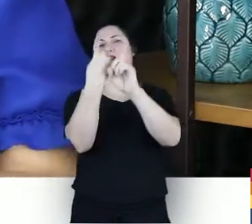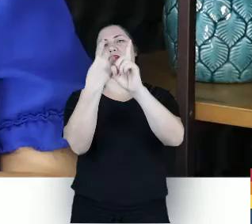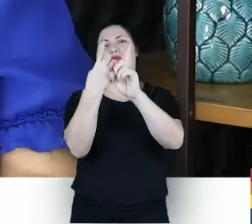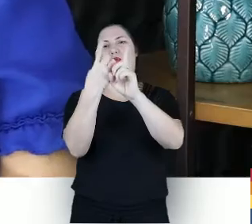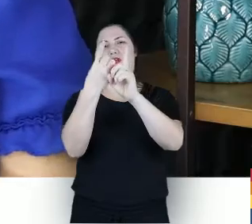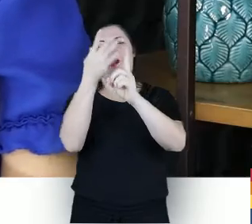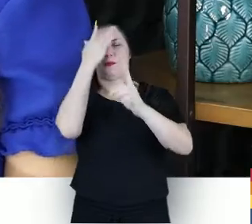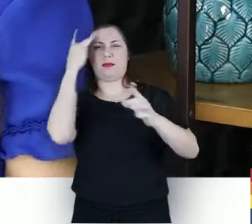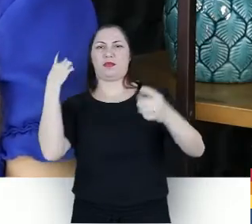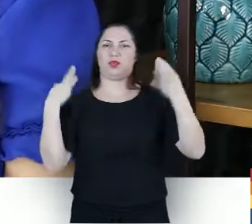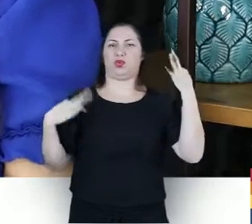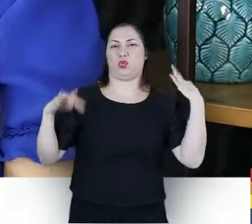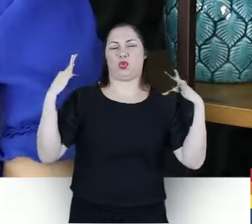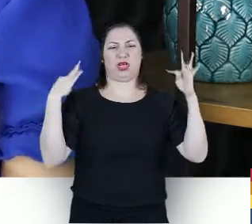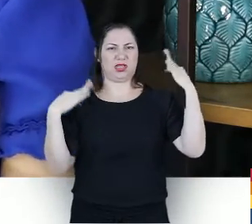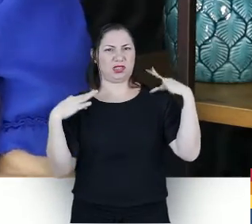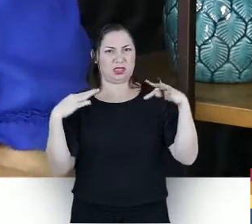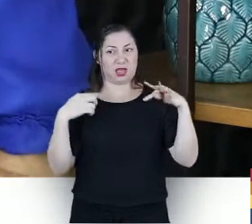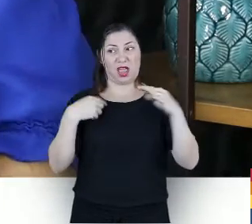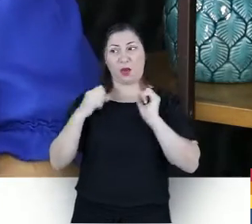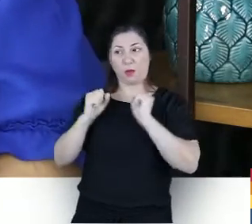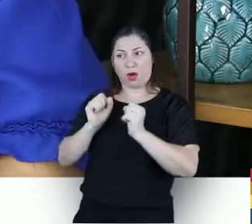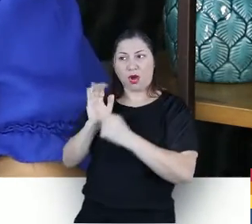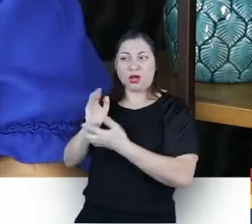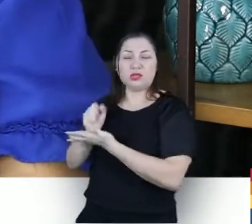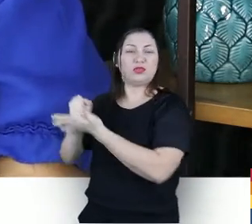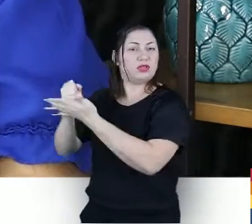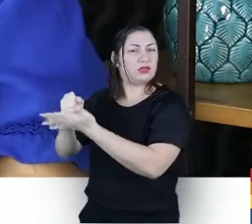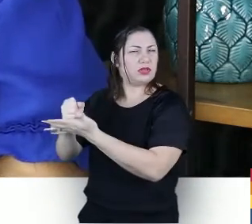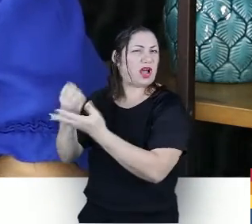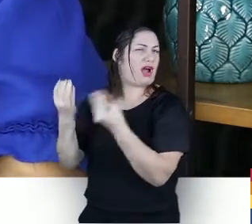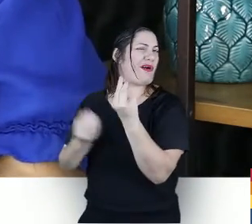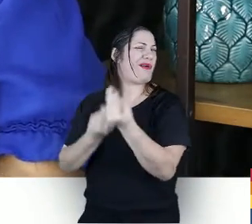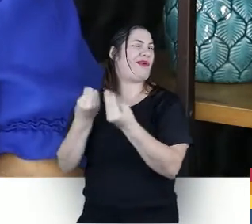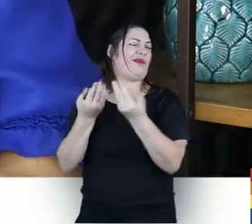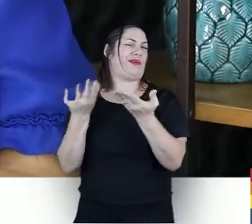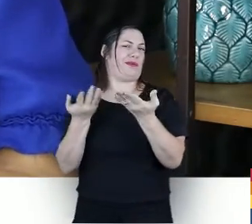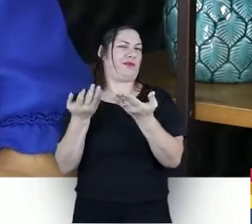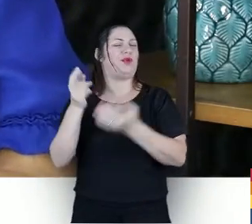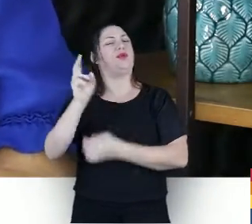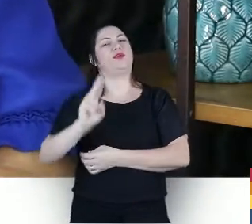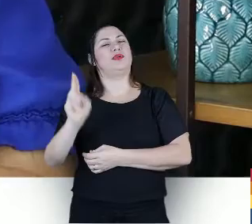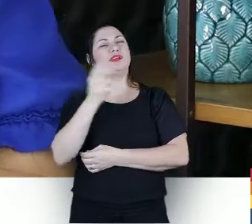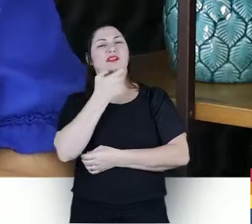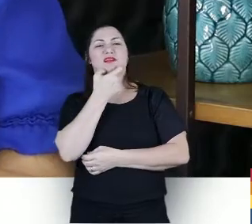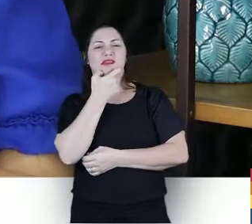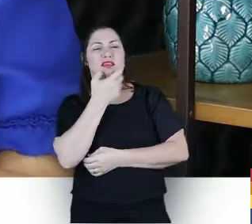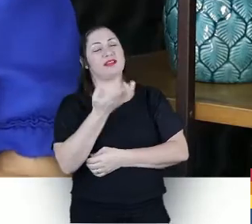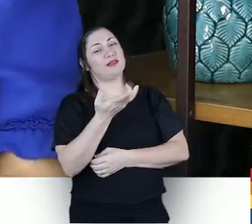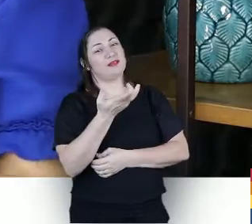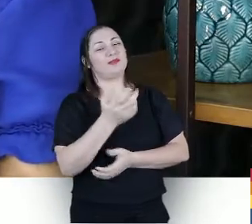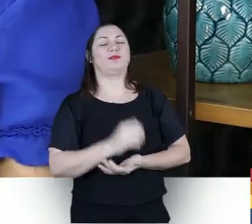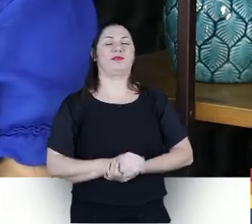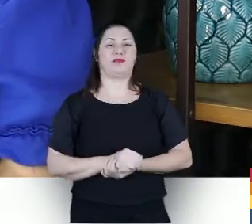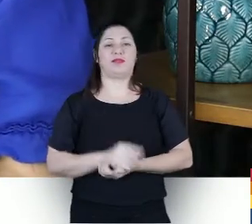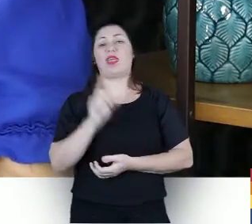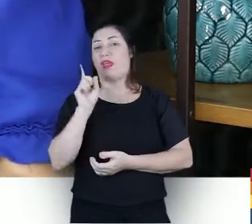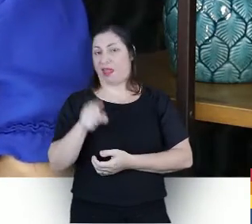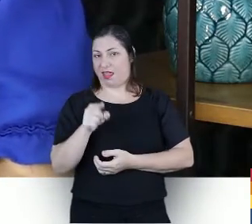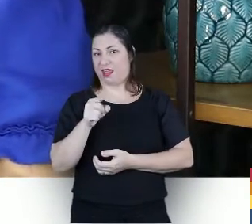caminho, tá? Bom, e aí a gente também vai para um outro conteúdo, por exemplo, English for a